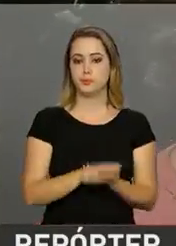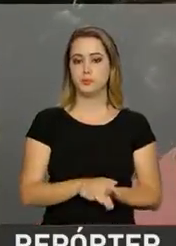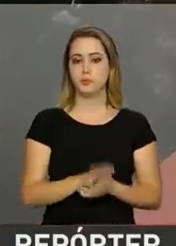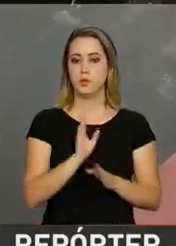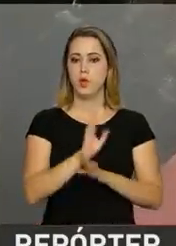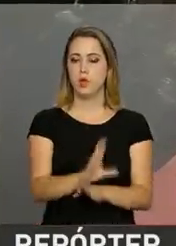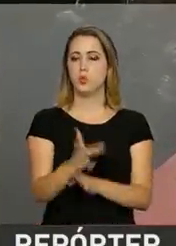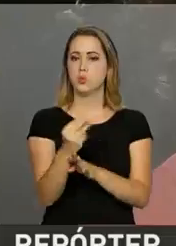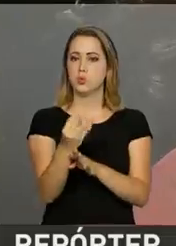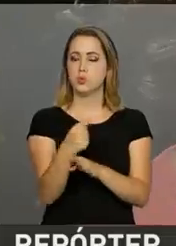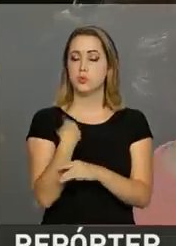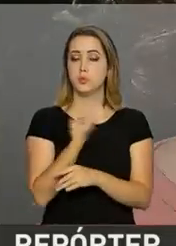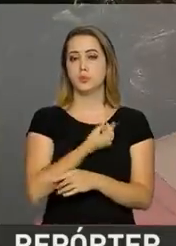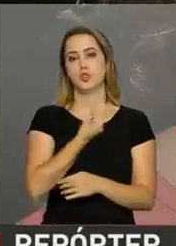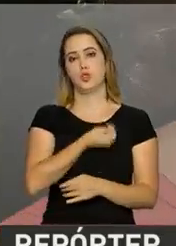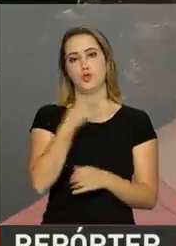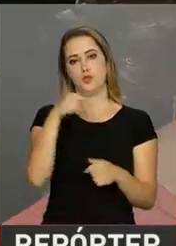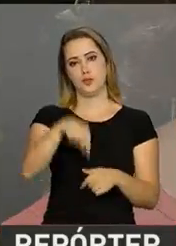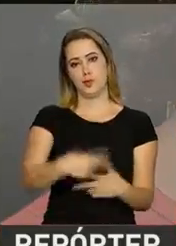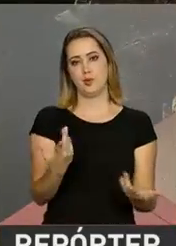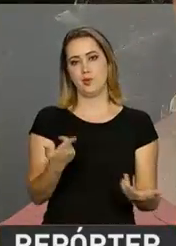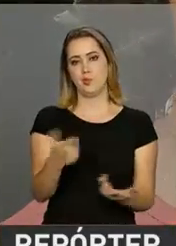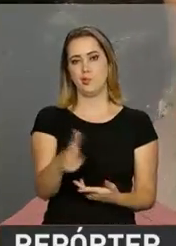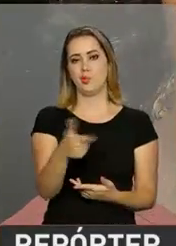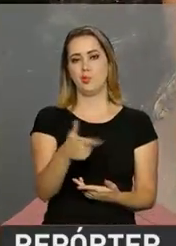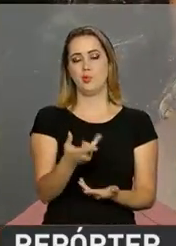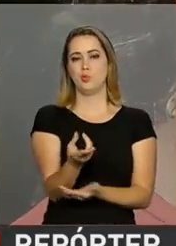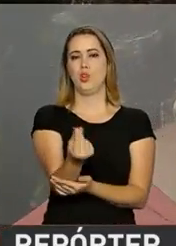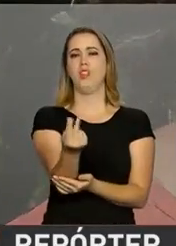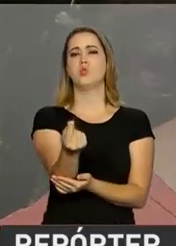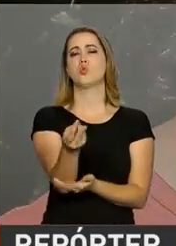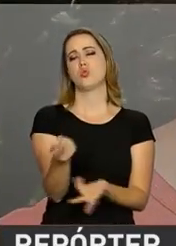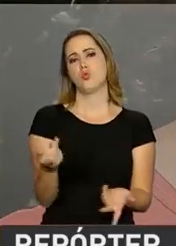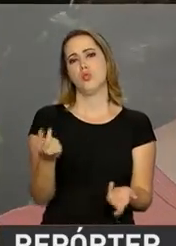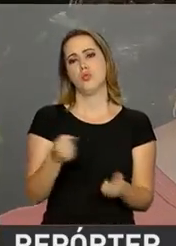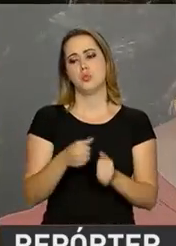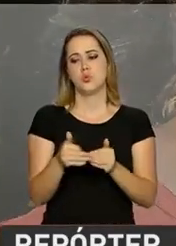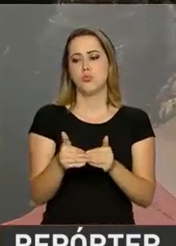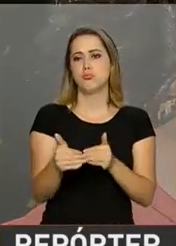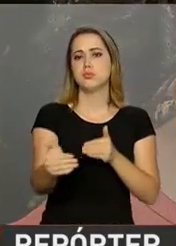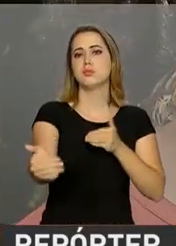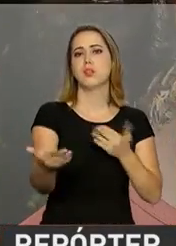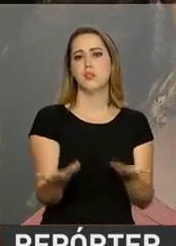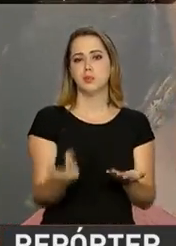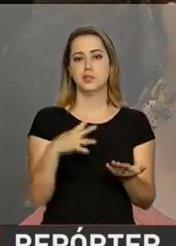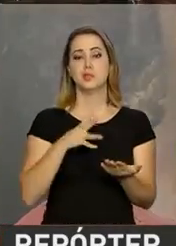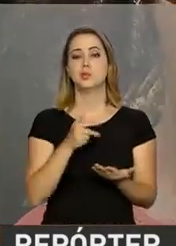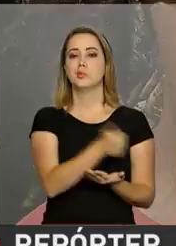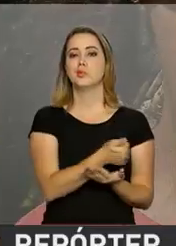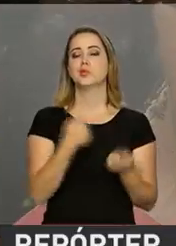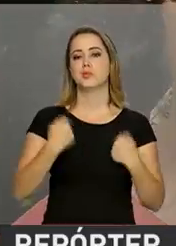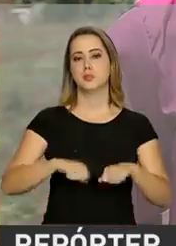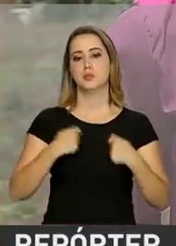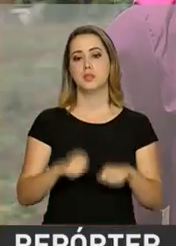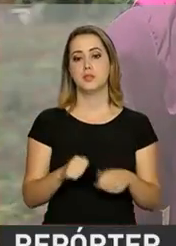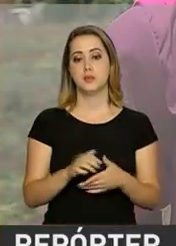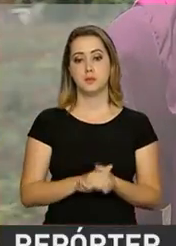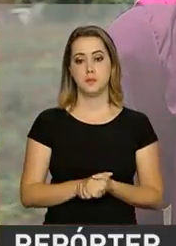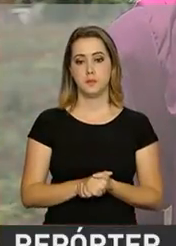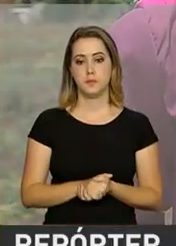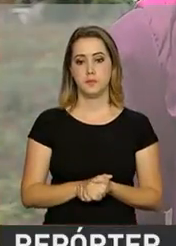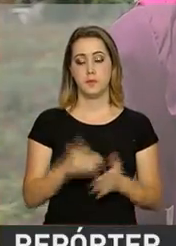sobrevive daqui, então a gente não tem assim, uma condição financeira para a gente estar ampliando tudo que a gente precisa, né?